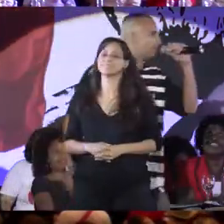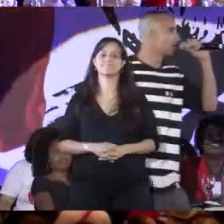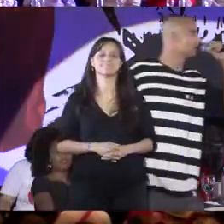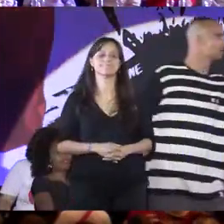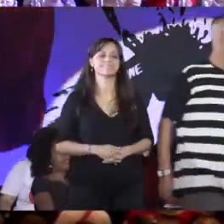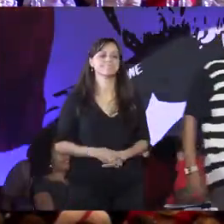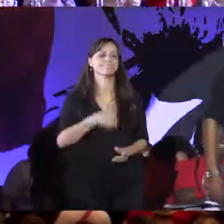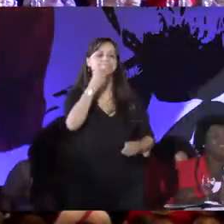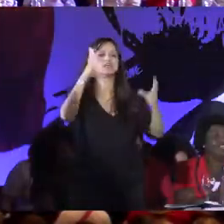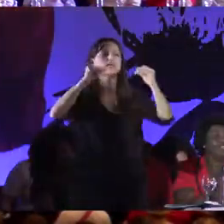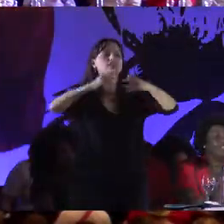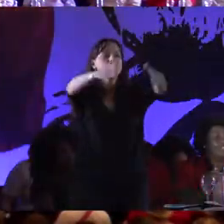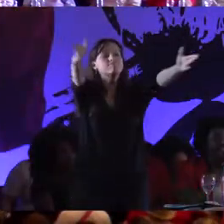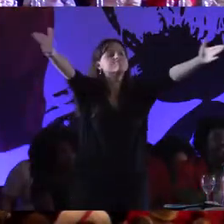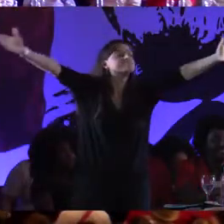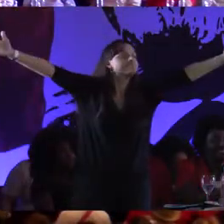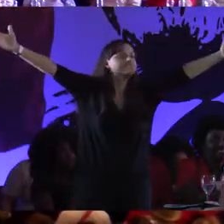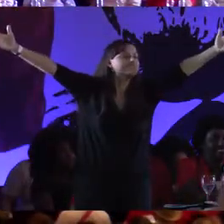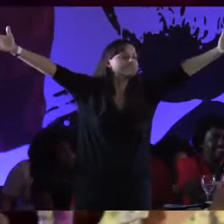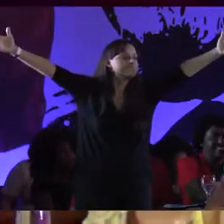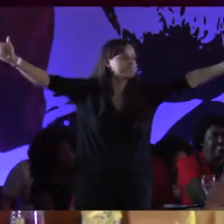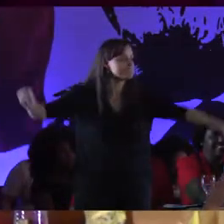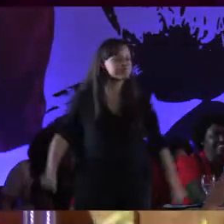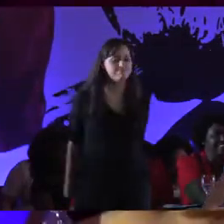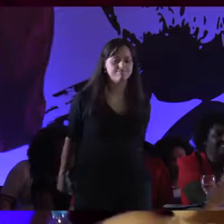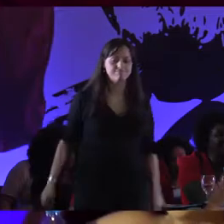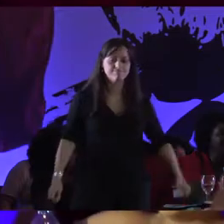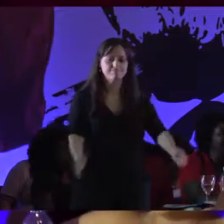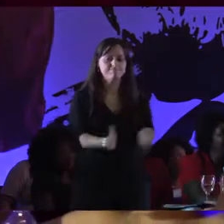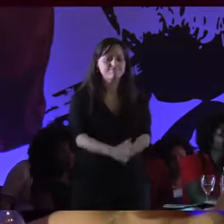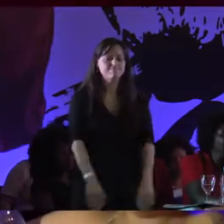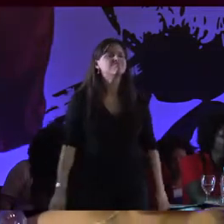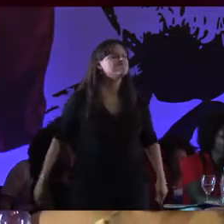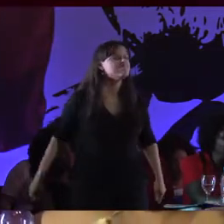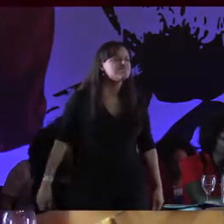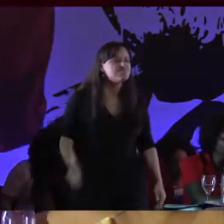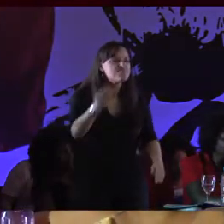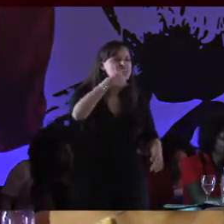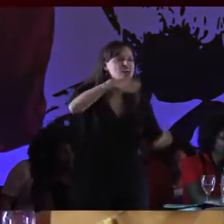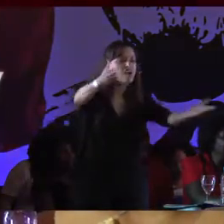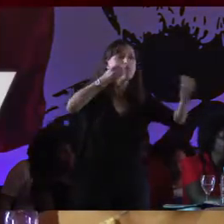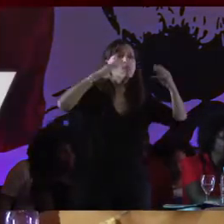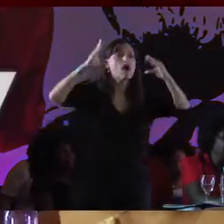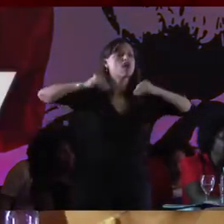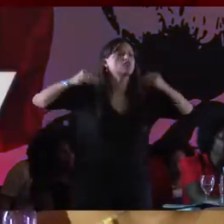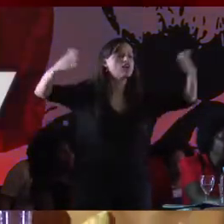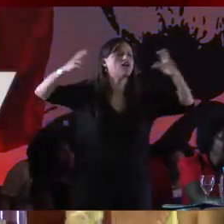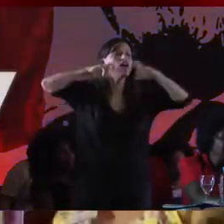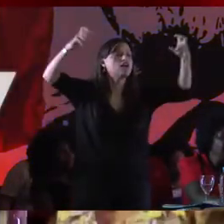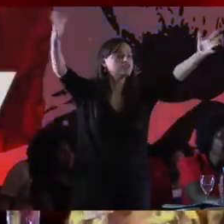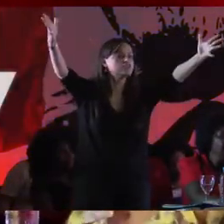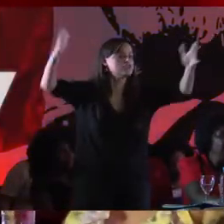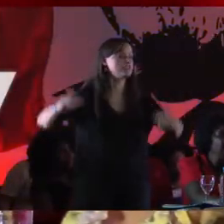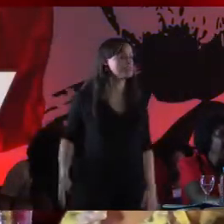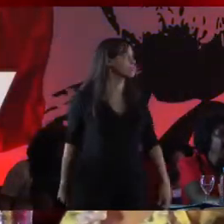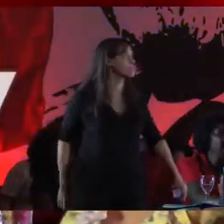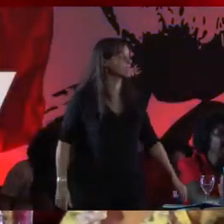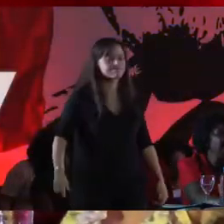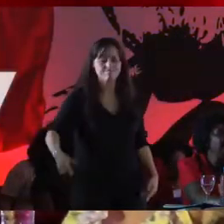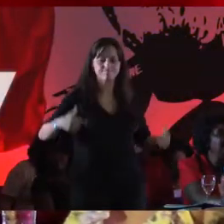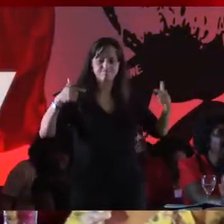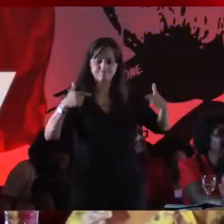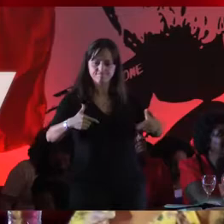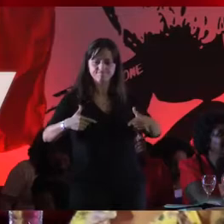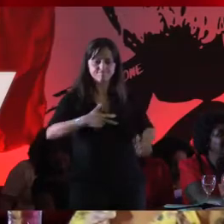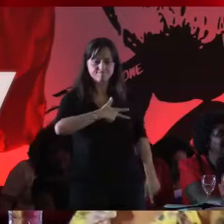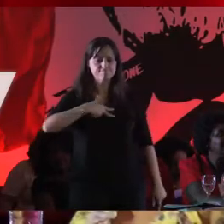Salve, boa noite para nós! Tá fraco, boa noite para nós! Firmeza total, ó que da